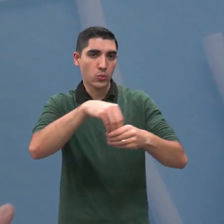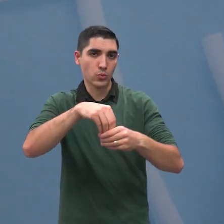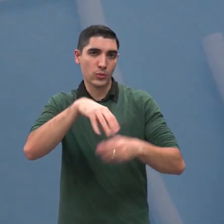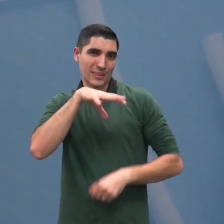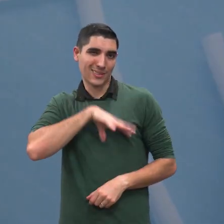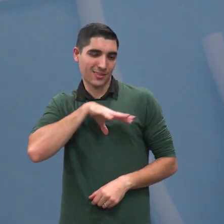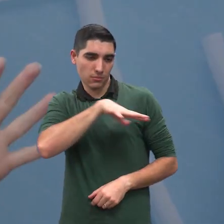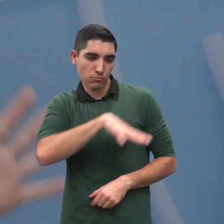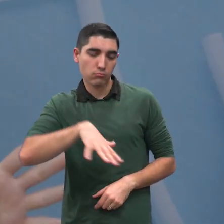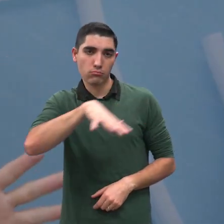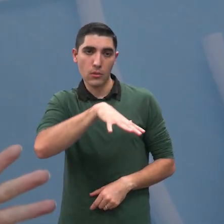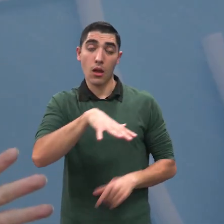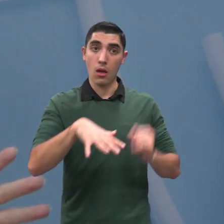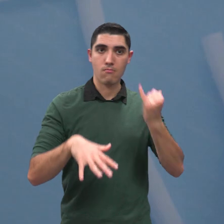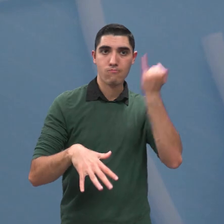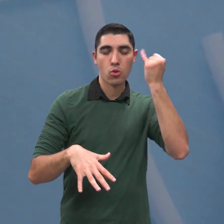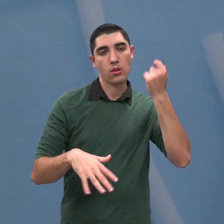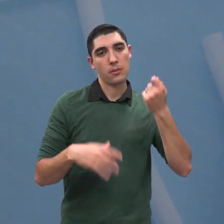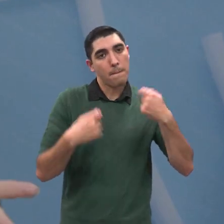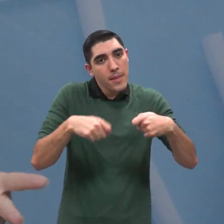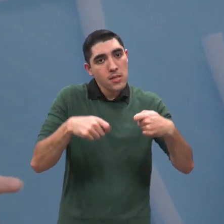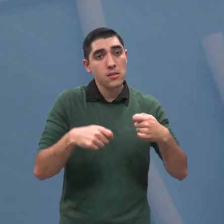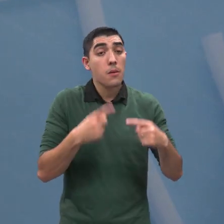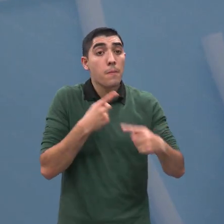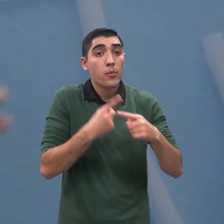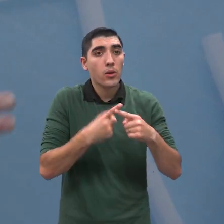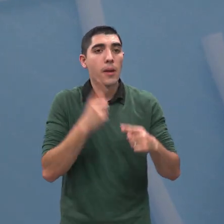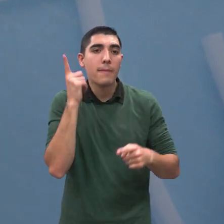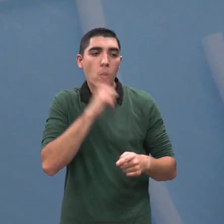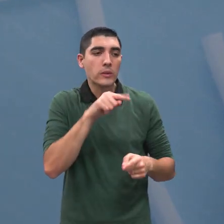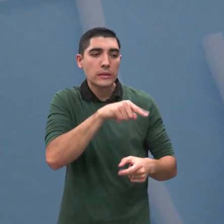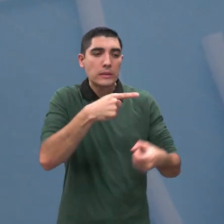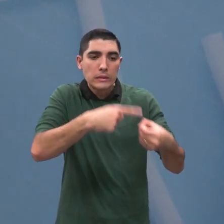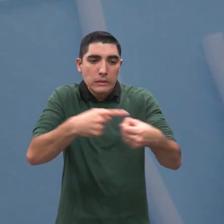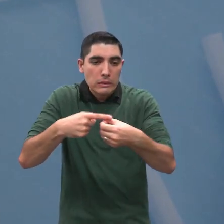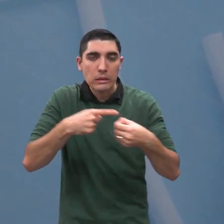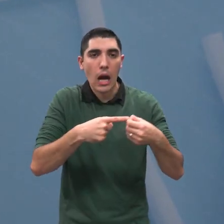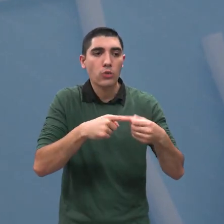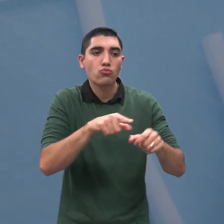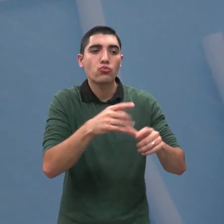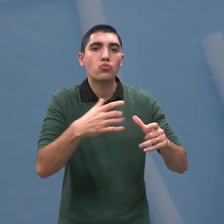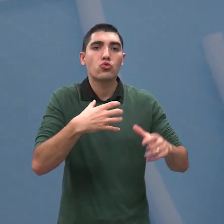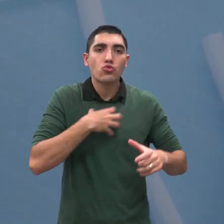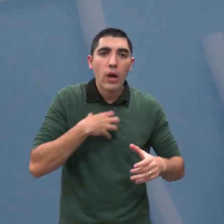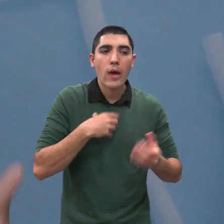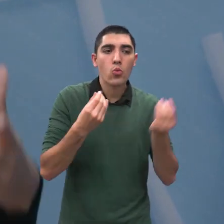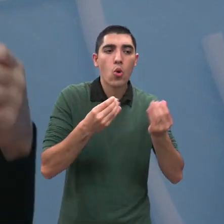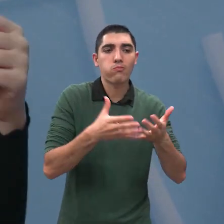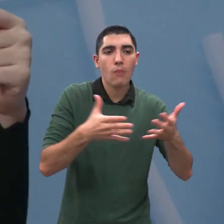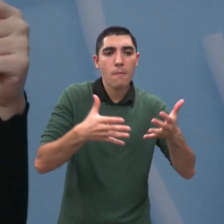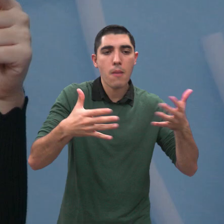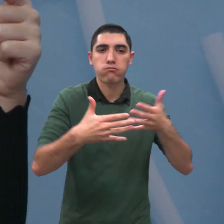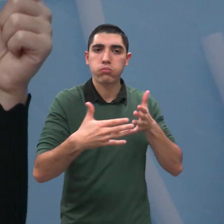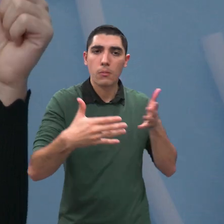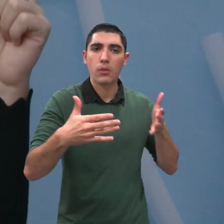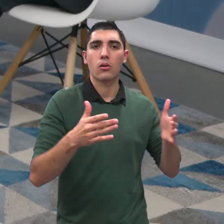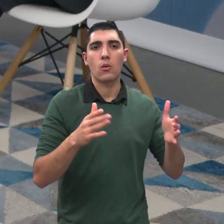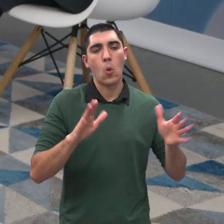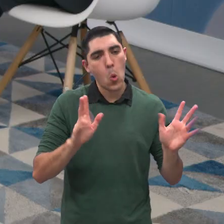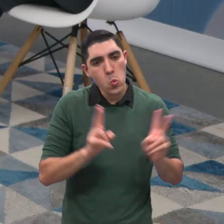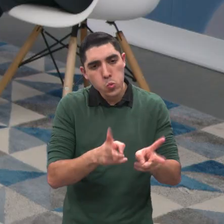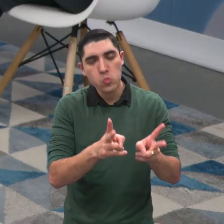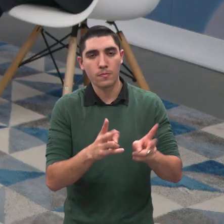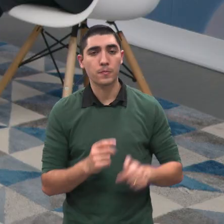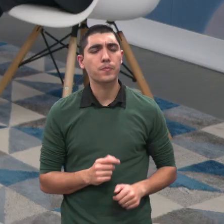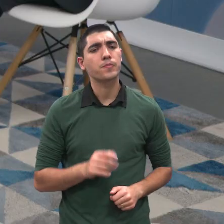urbano, sobretudo, ele é fundamental para a gente pensar, né, nesses modelos de cidade futuramente ou não. Uma coisa